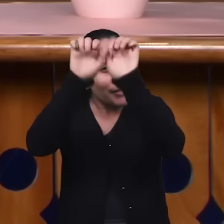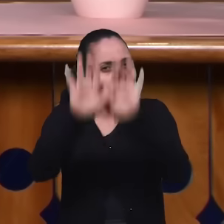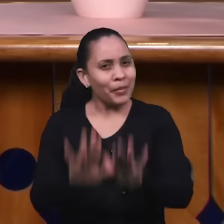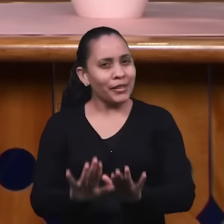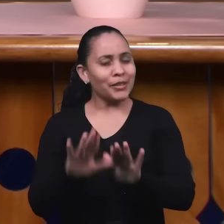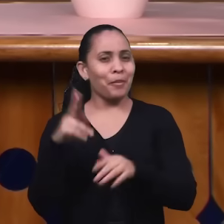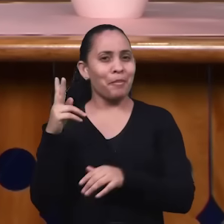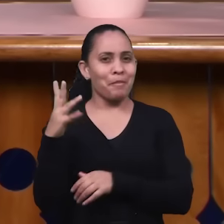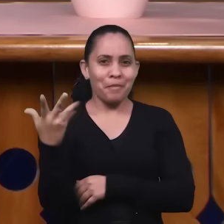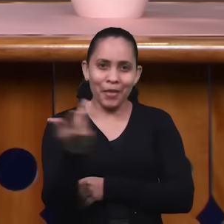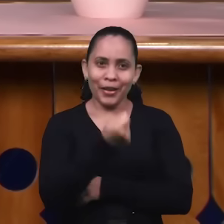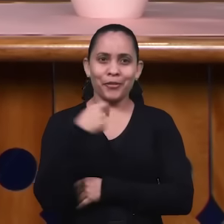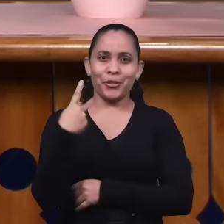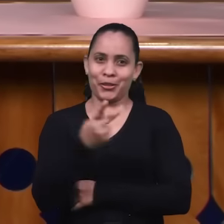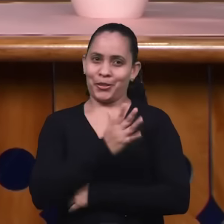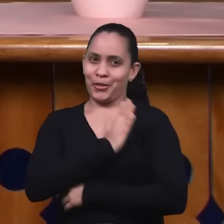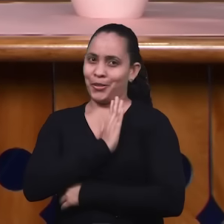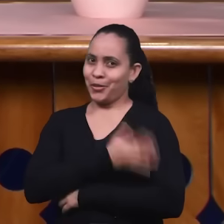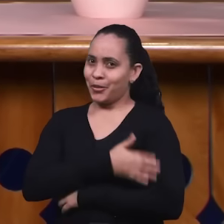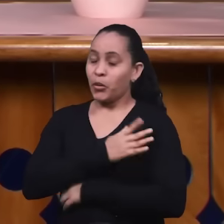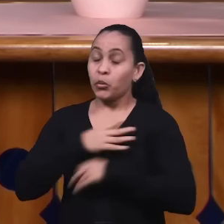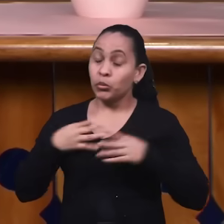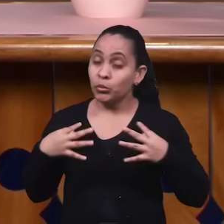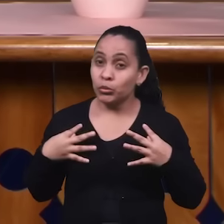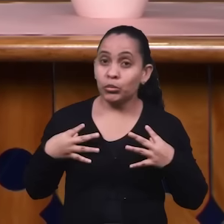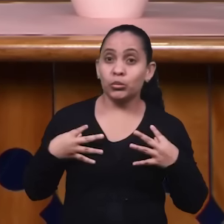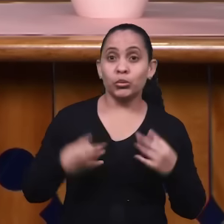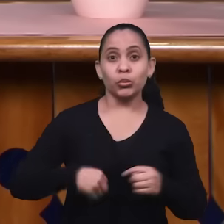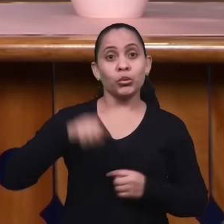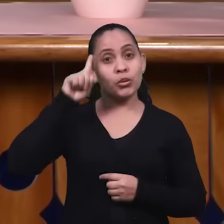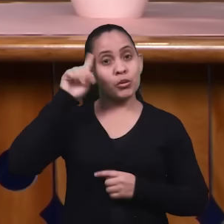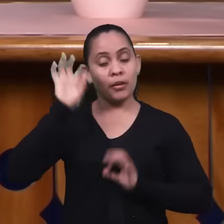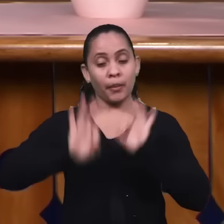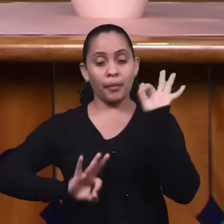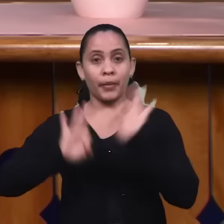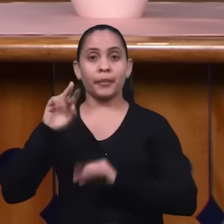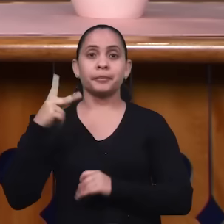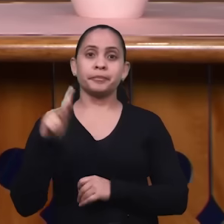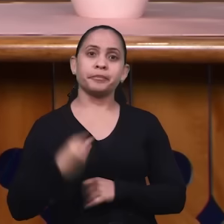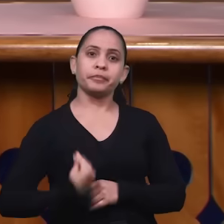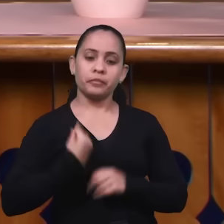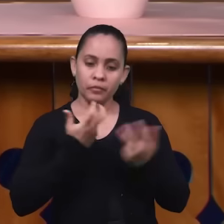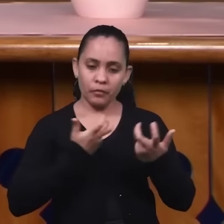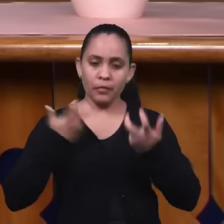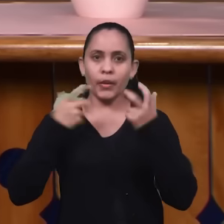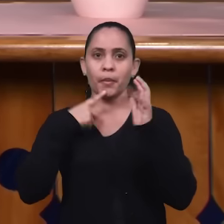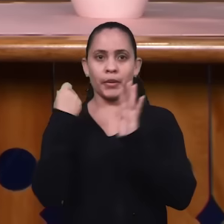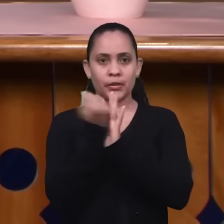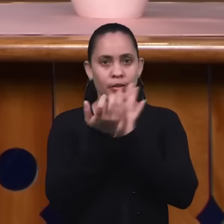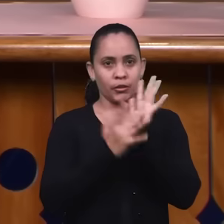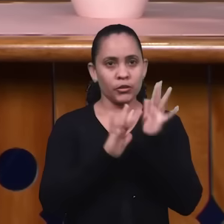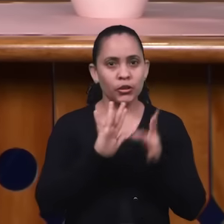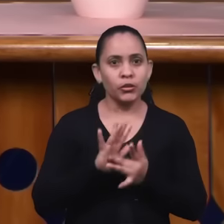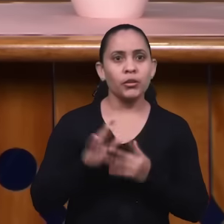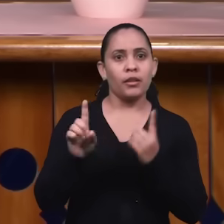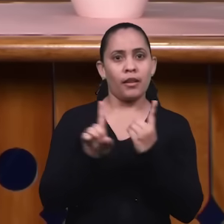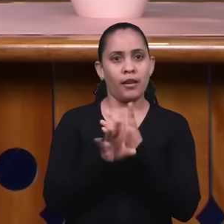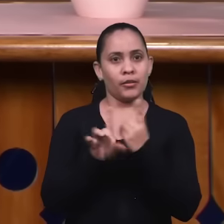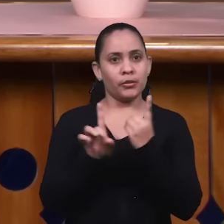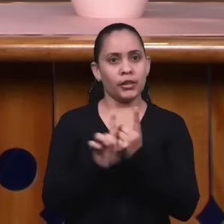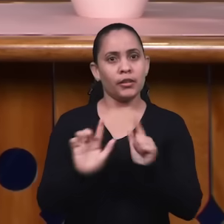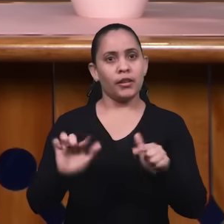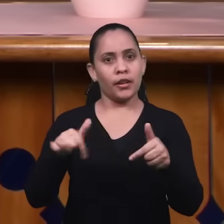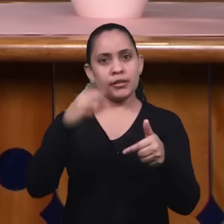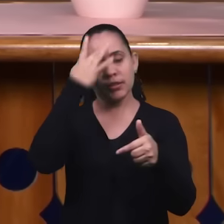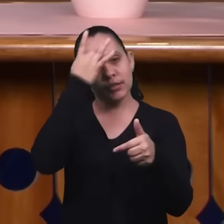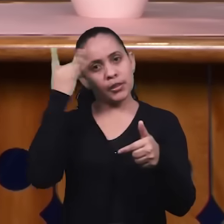benefícios, guardar isso que o Senhor tem te dado, tudo aquilo que o Senhor tem providenciado para a sua vida, o clamor pelo sangue de Jesus, a doutrina, a ação do